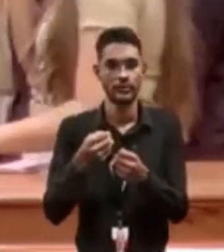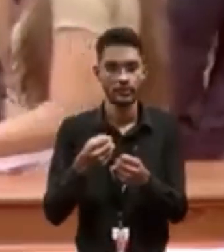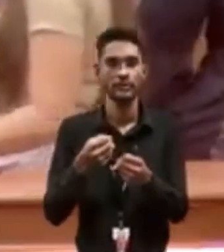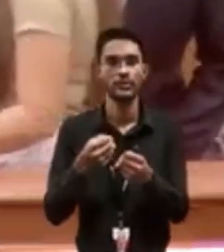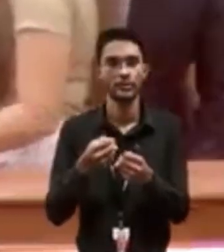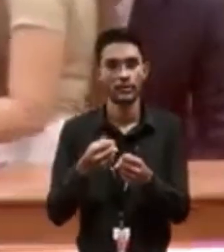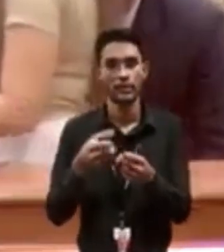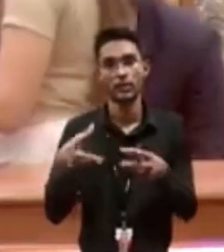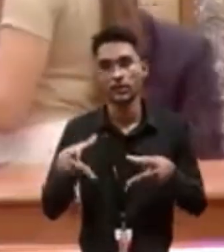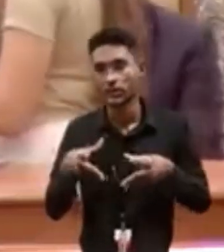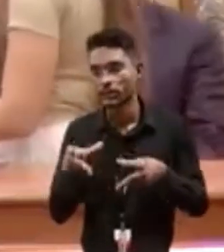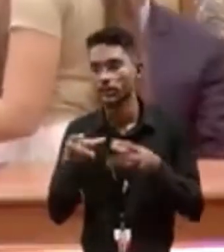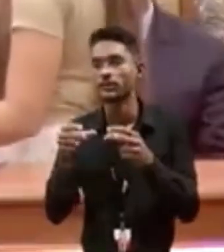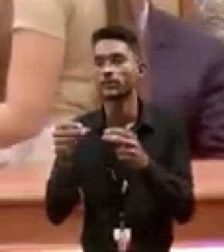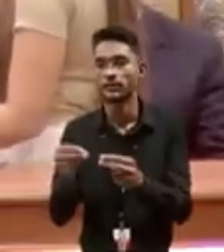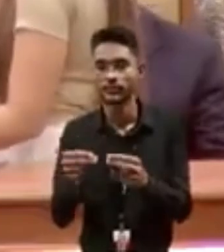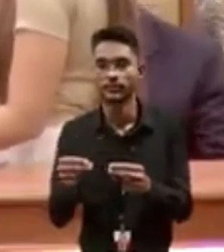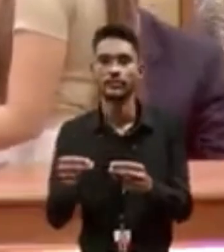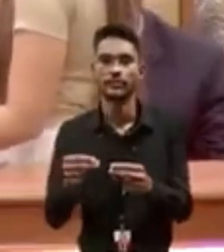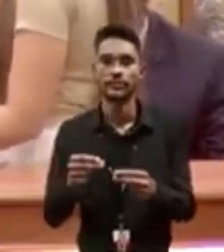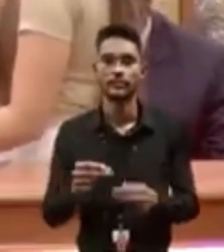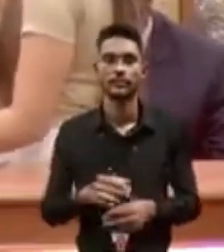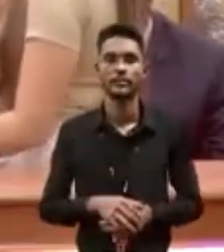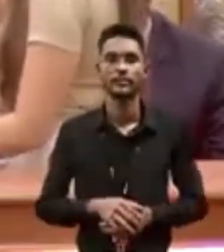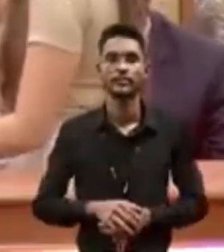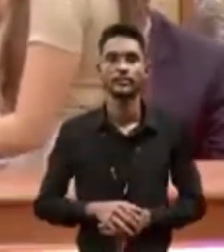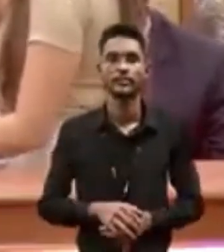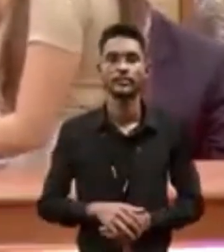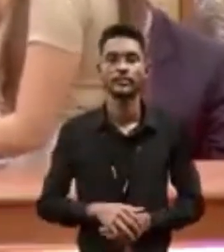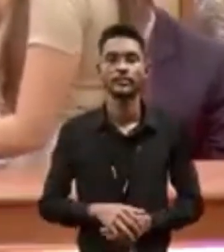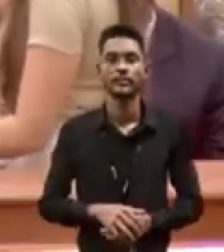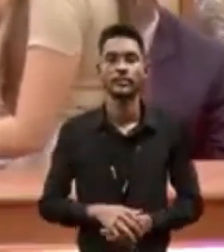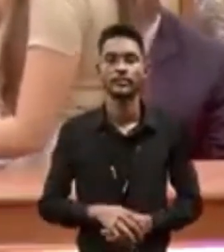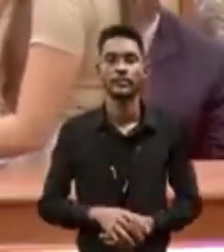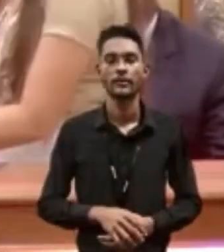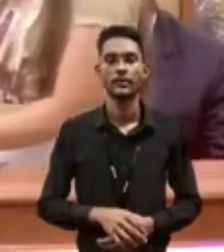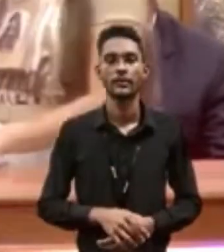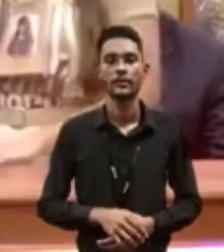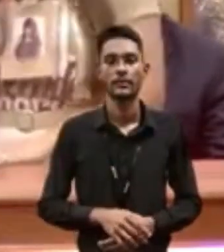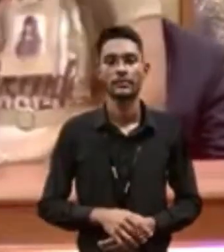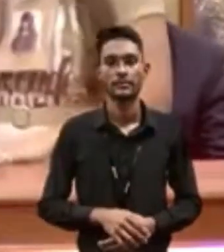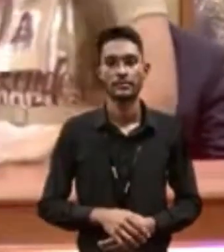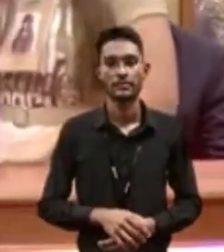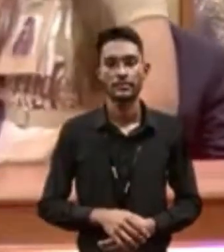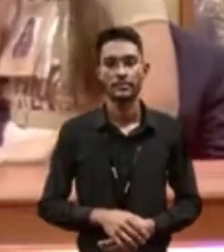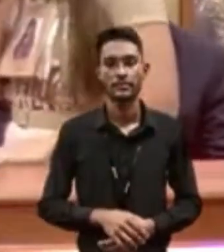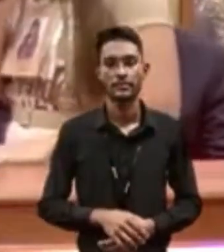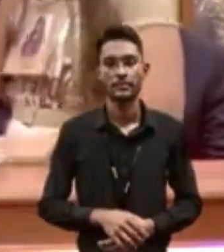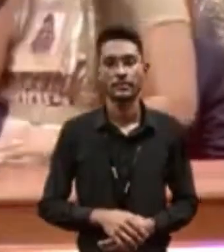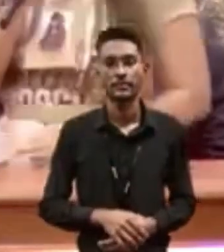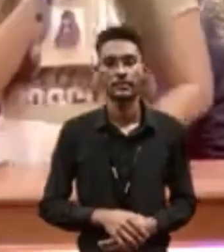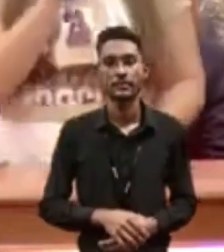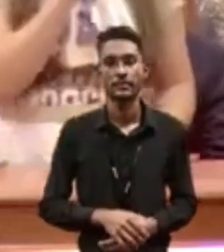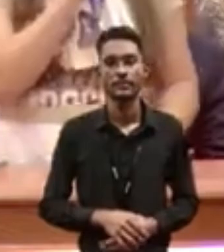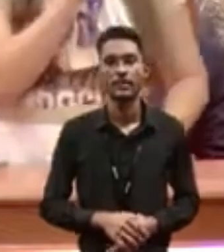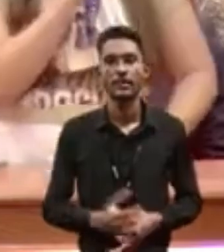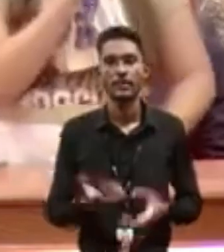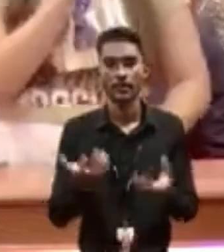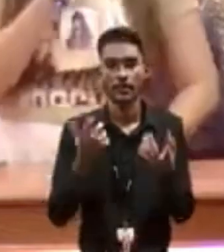Fica aí, viu, irmã Madalena? Fica aí do lado dele, que já tem mais surpresas, tá? Quero chamar o pastor